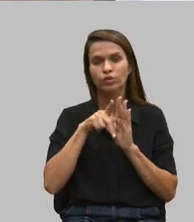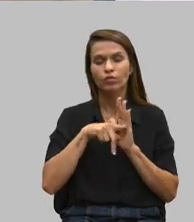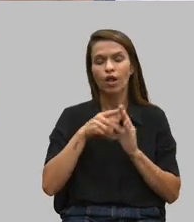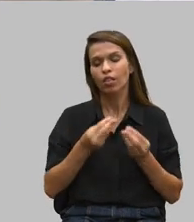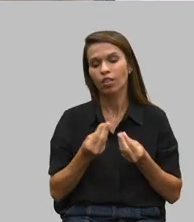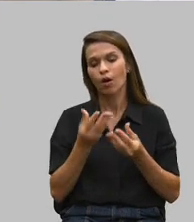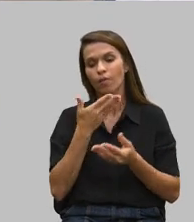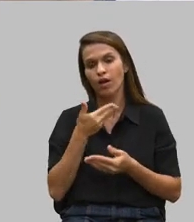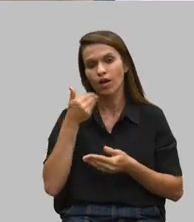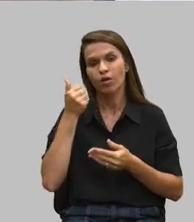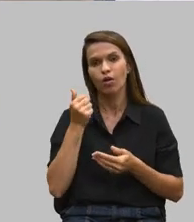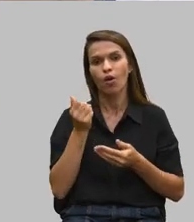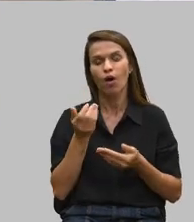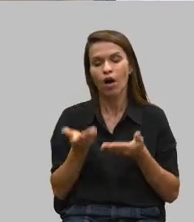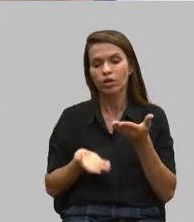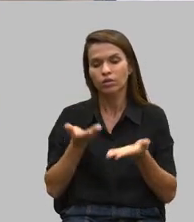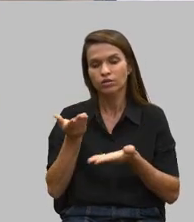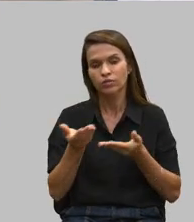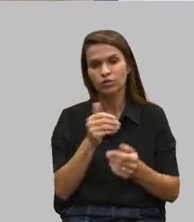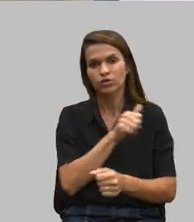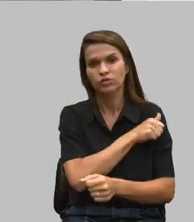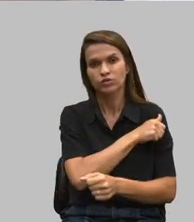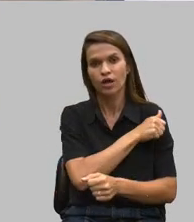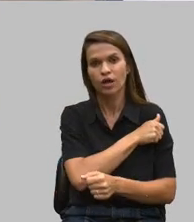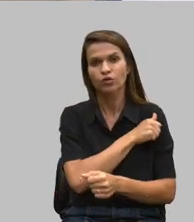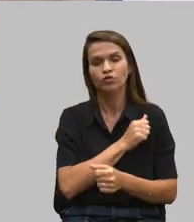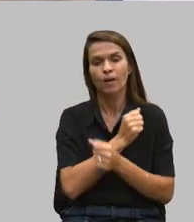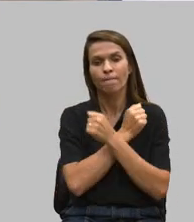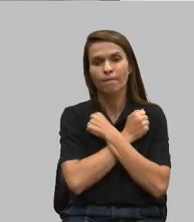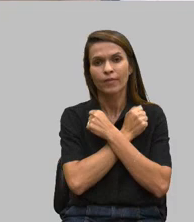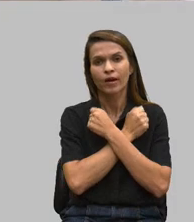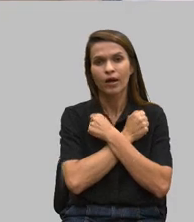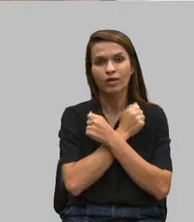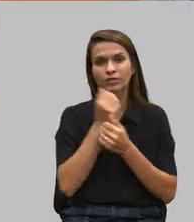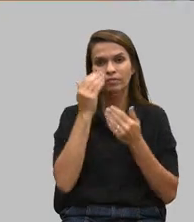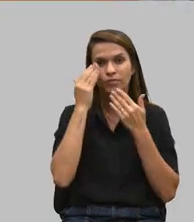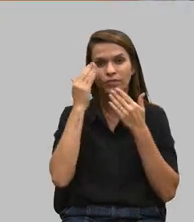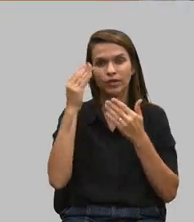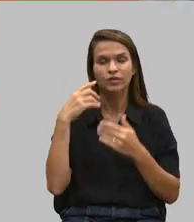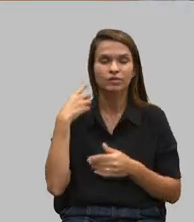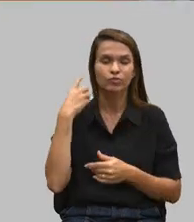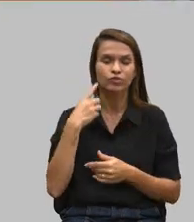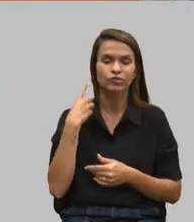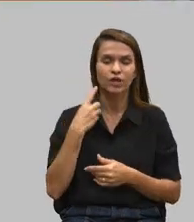o melhor atendimento aos nossos estudantes um grande abraço obrigado a cada Deputado aqui